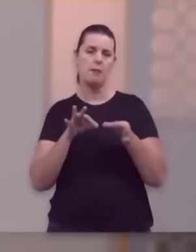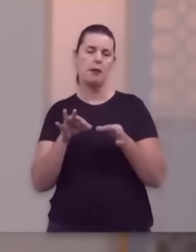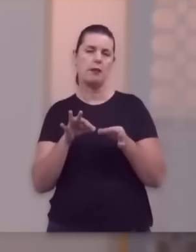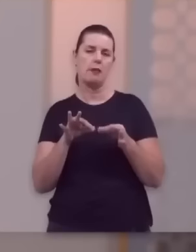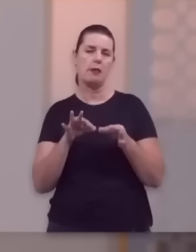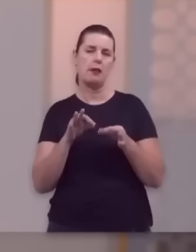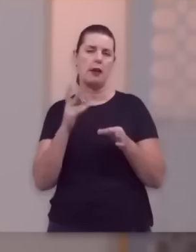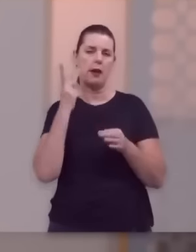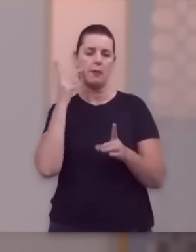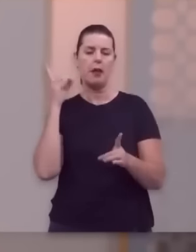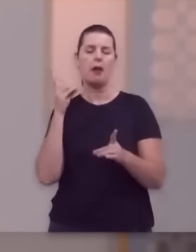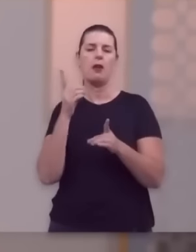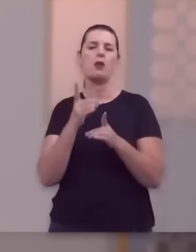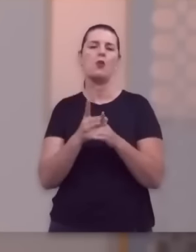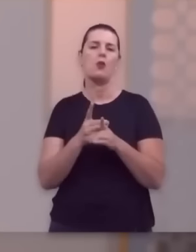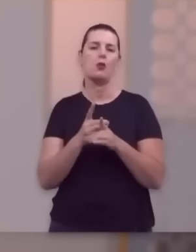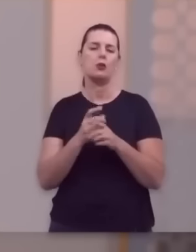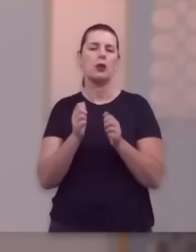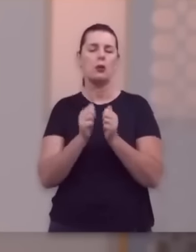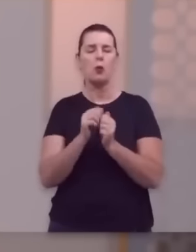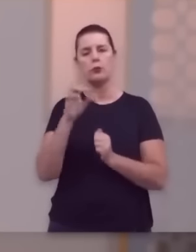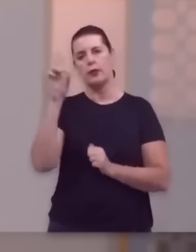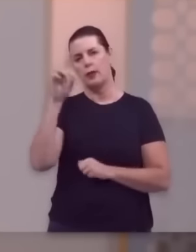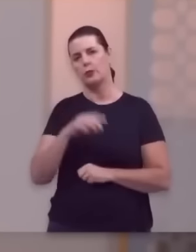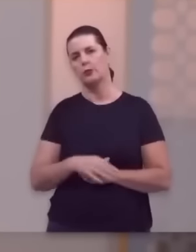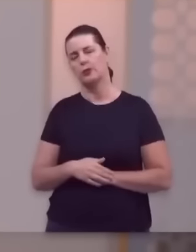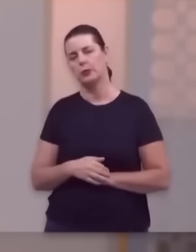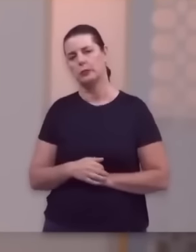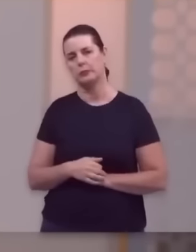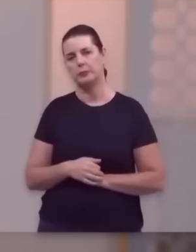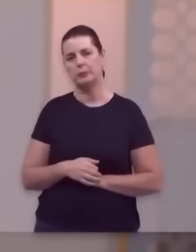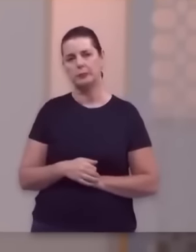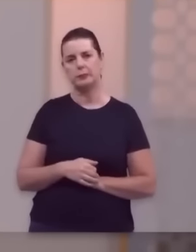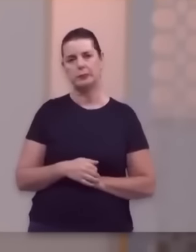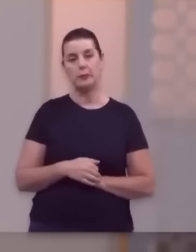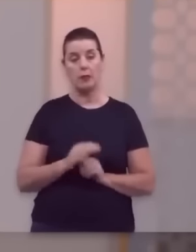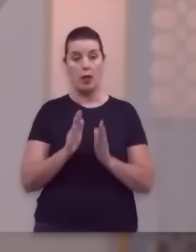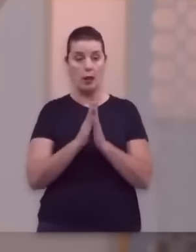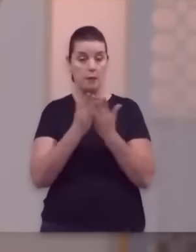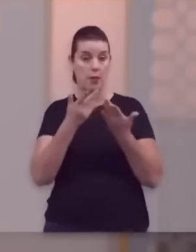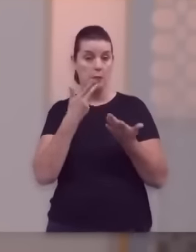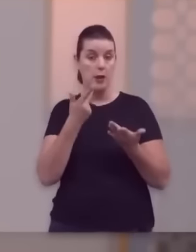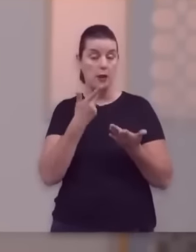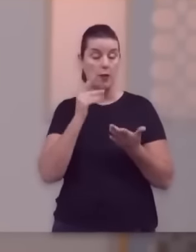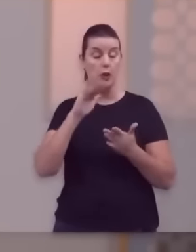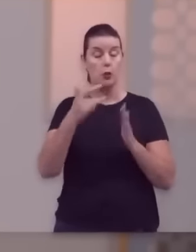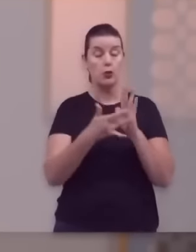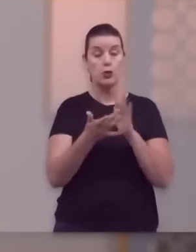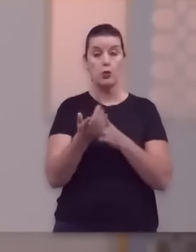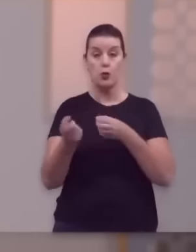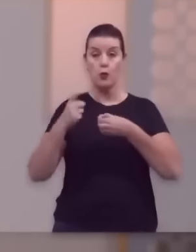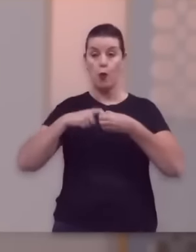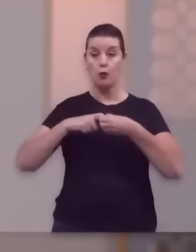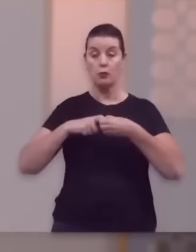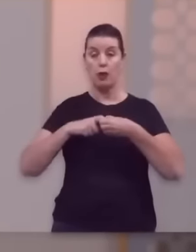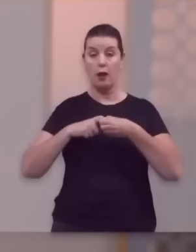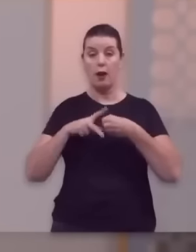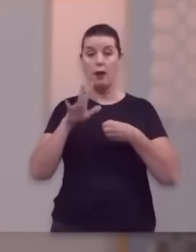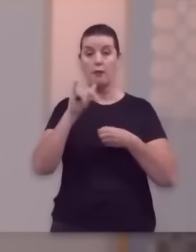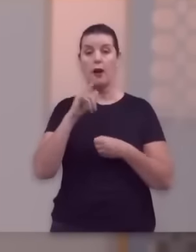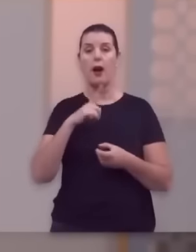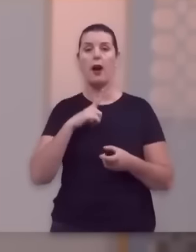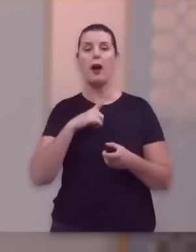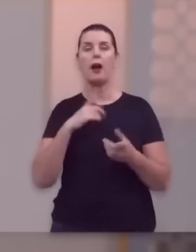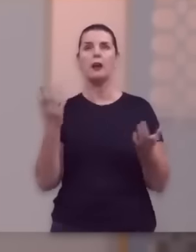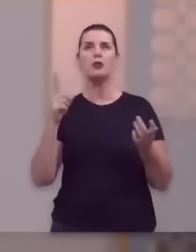encontrar com Deus diz a bíblia que quando Jesus voltar vai ser o dia de luz para os